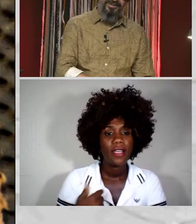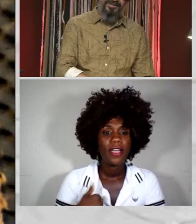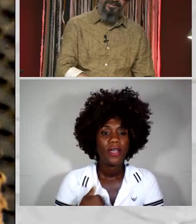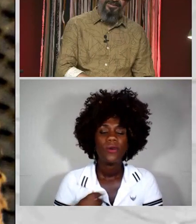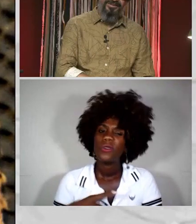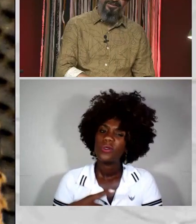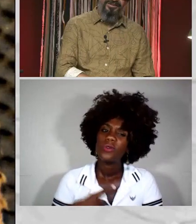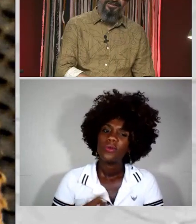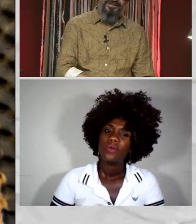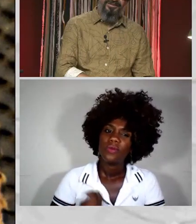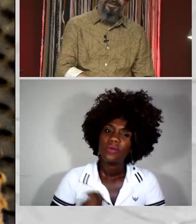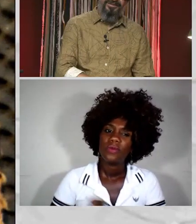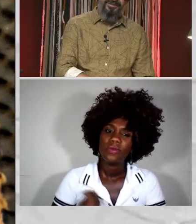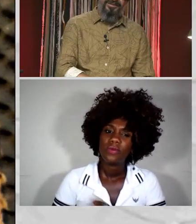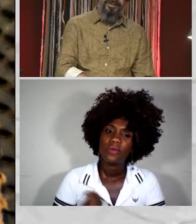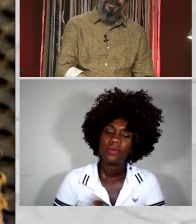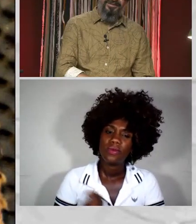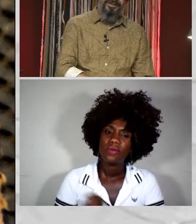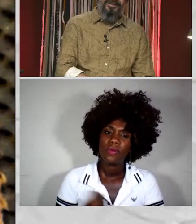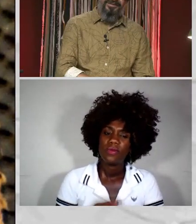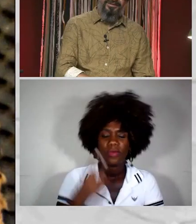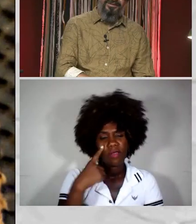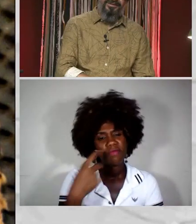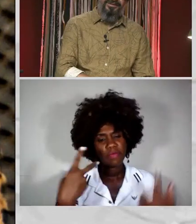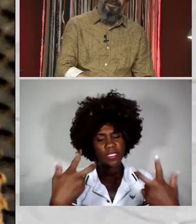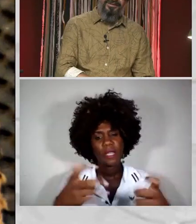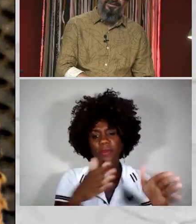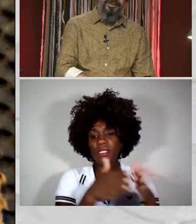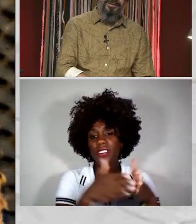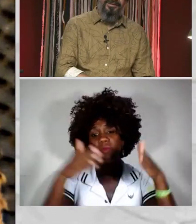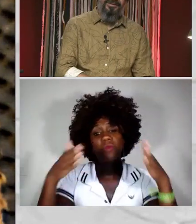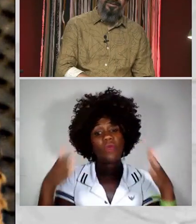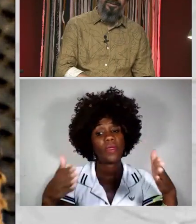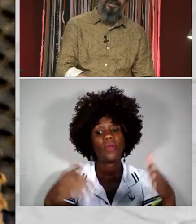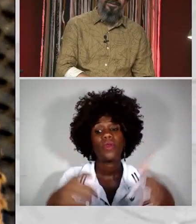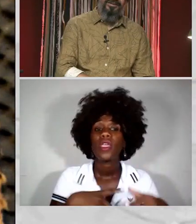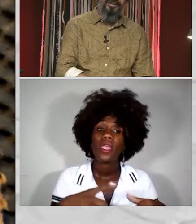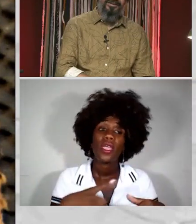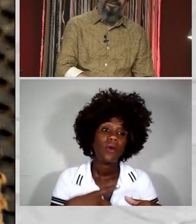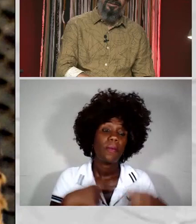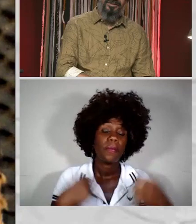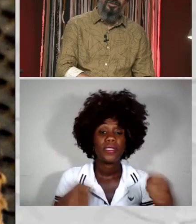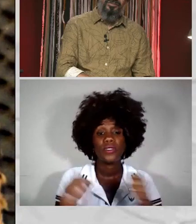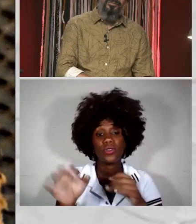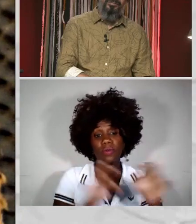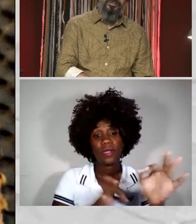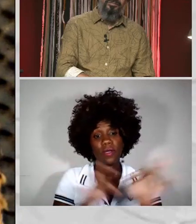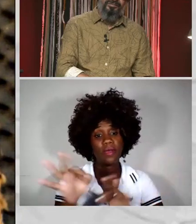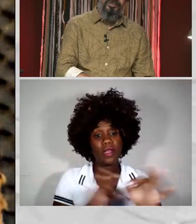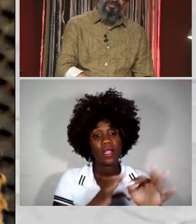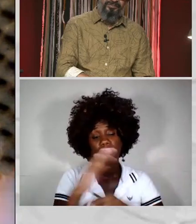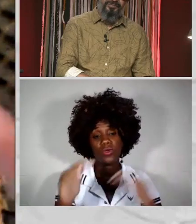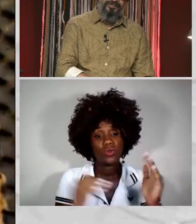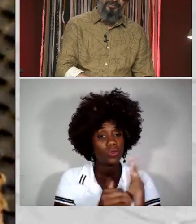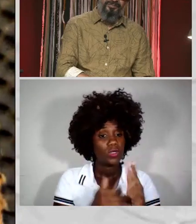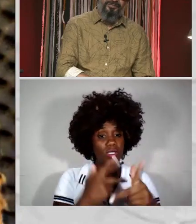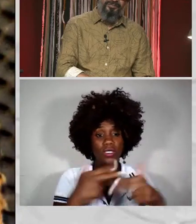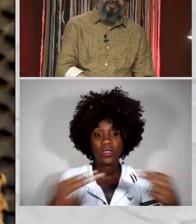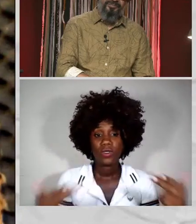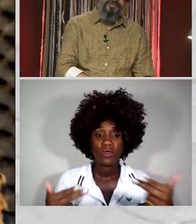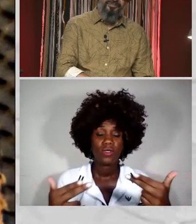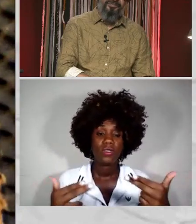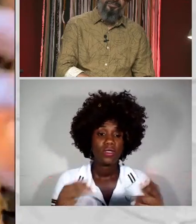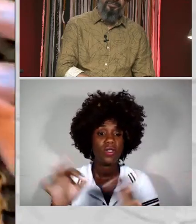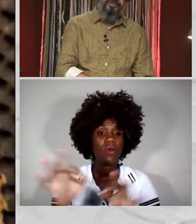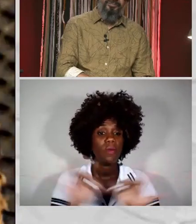muito na vibe de tipo, eu tenho que preparar tudo aquilo que eu construí